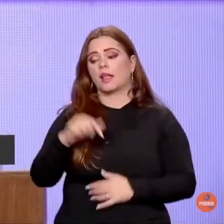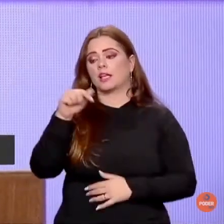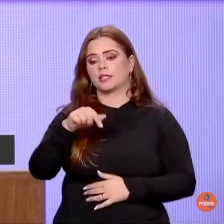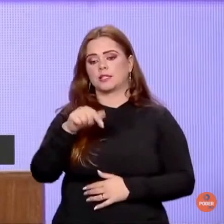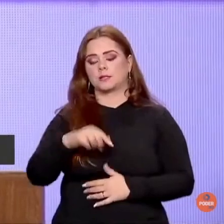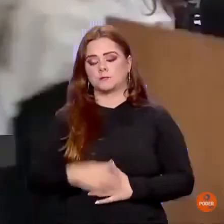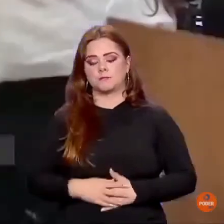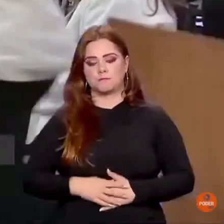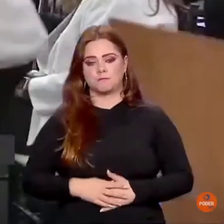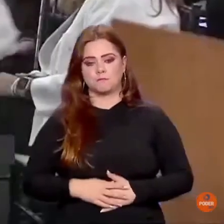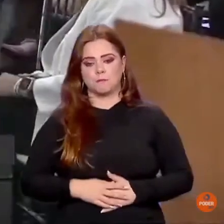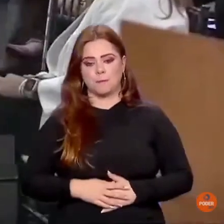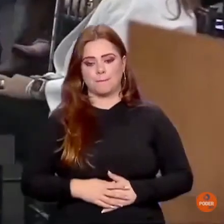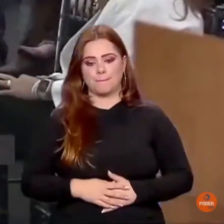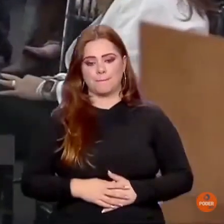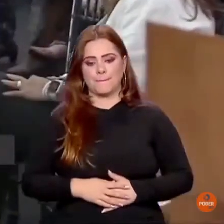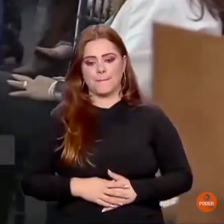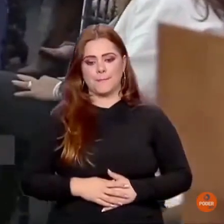estar aí na foto,